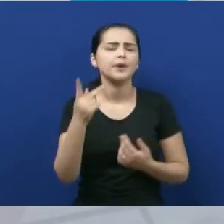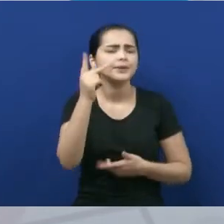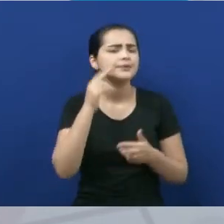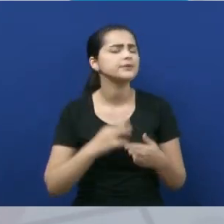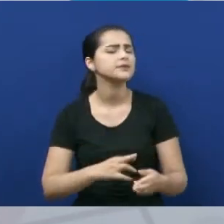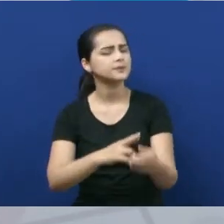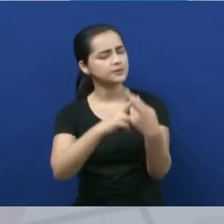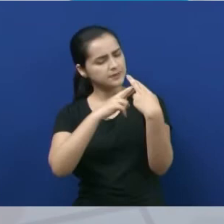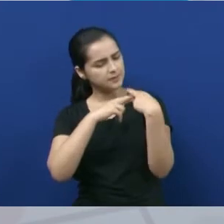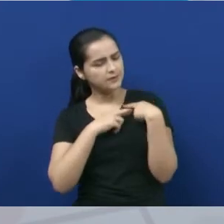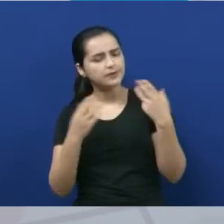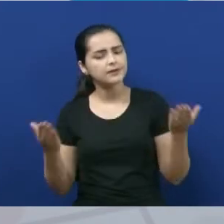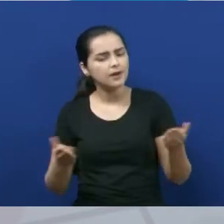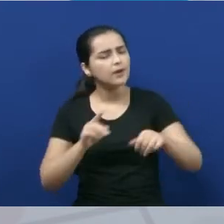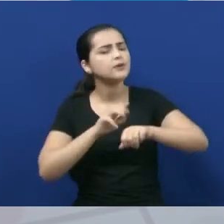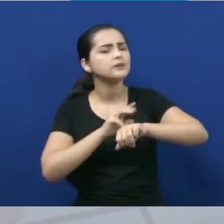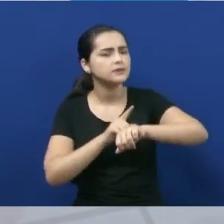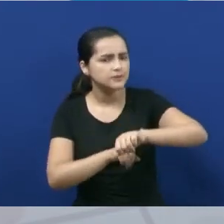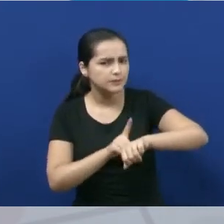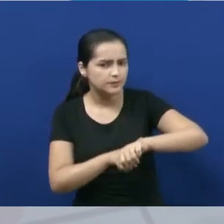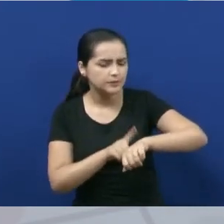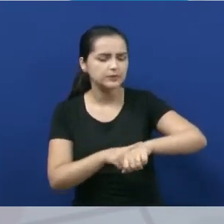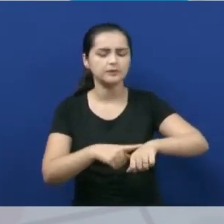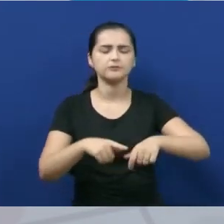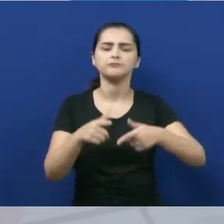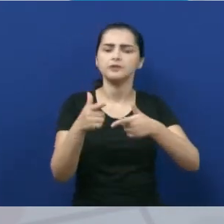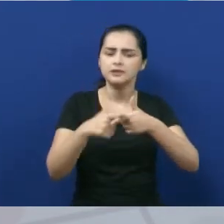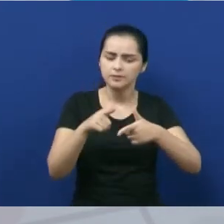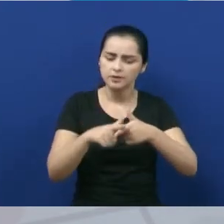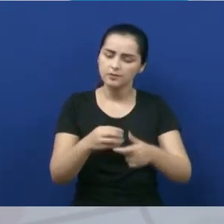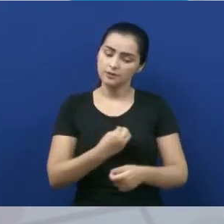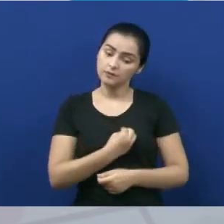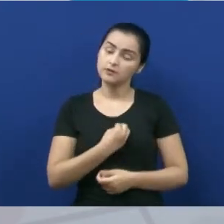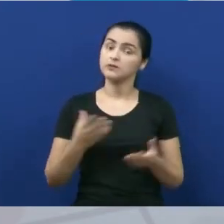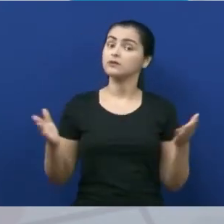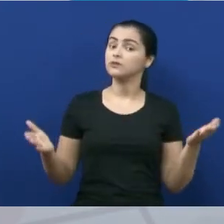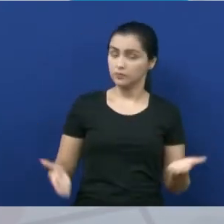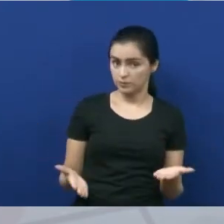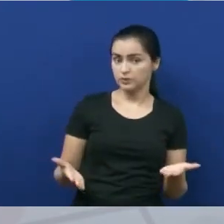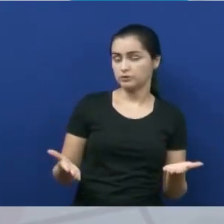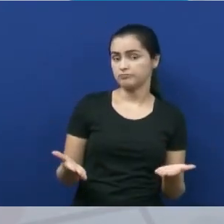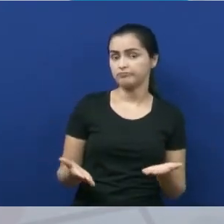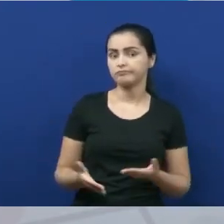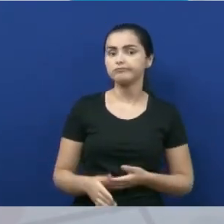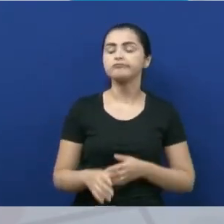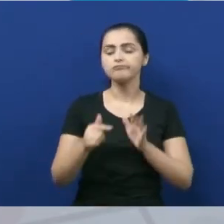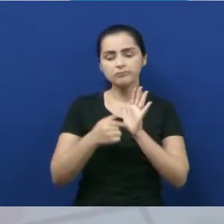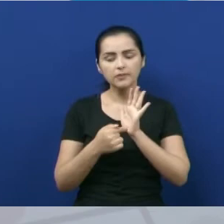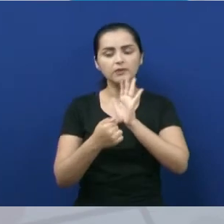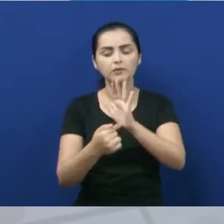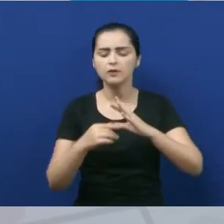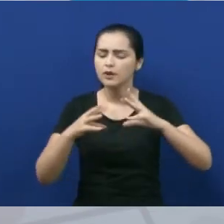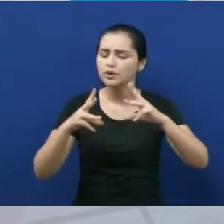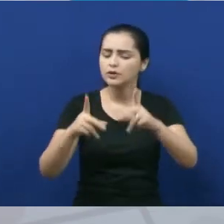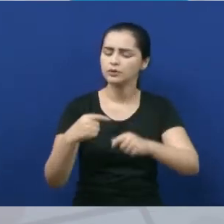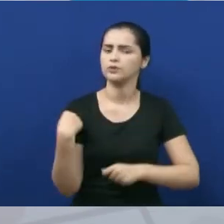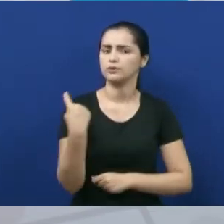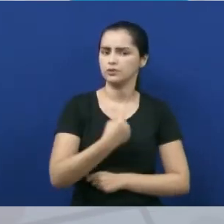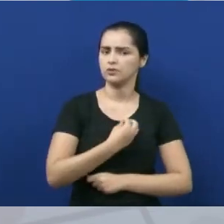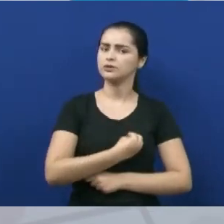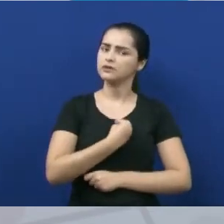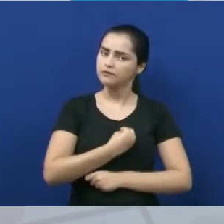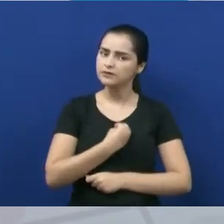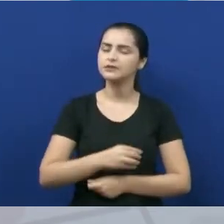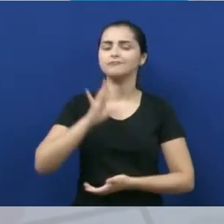responsabilidade neste momento no problema que nós estamos vivenciando hoje então ele coloca que todos nós estamos vivenciando